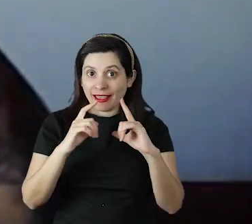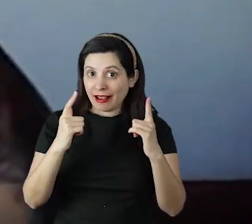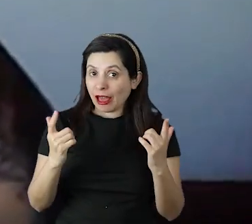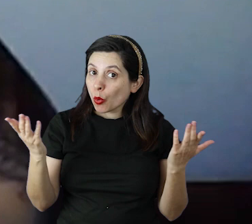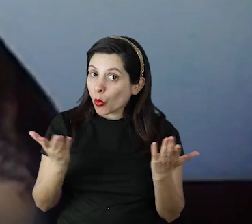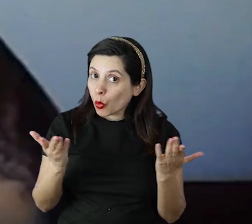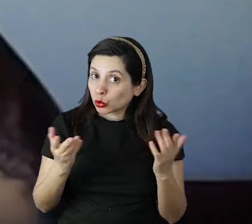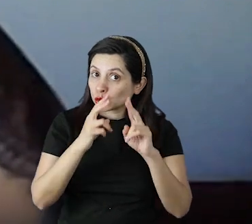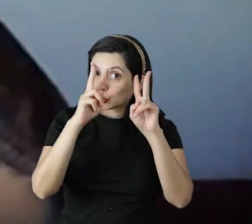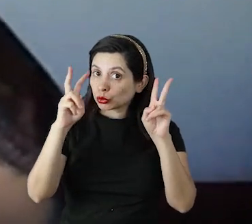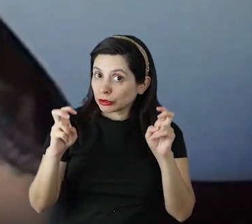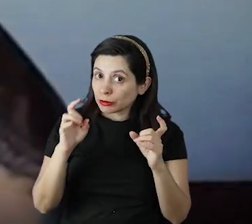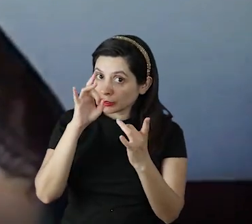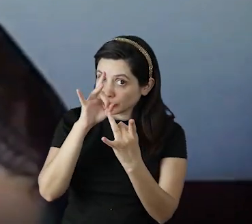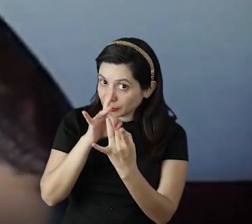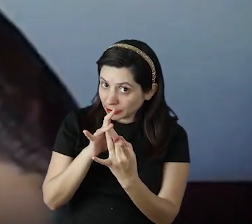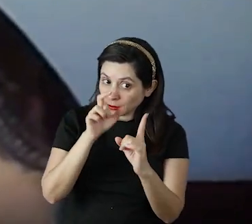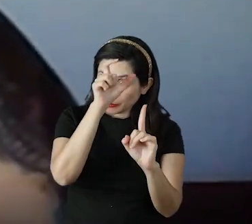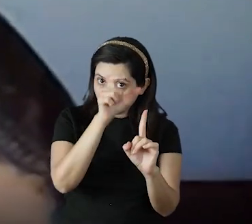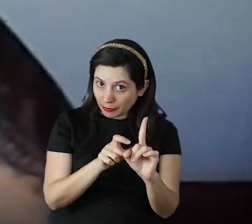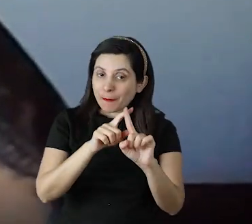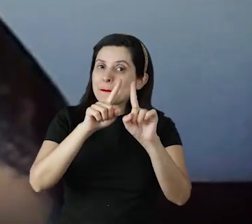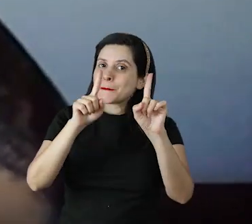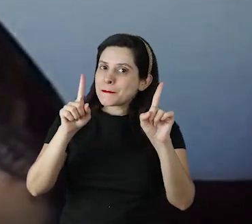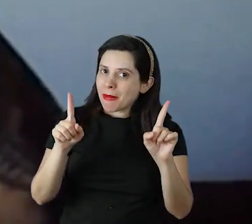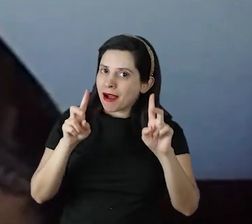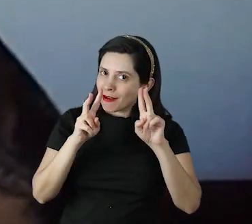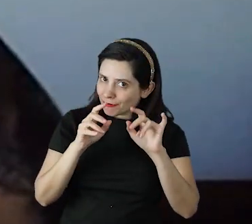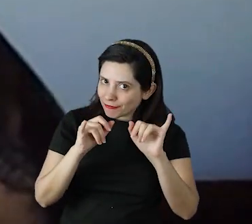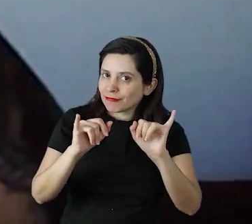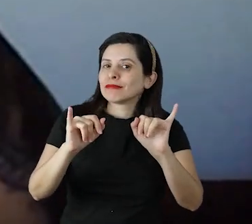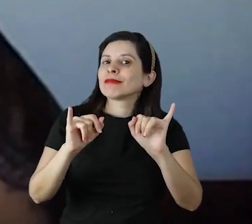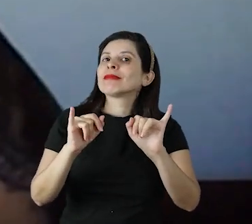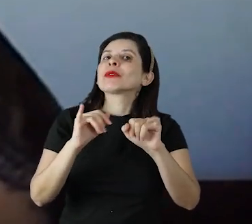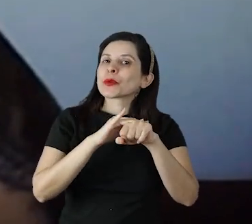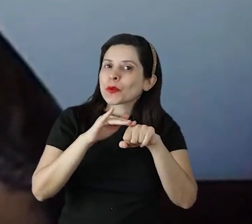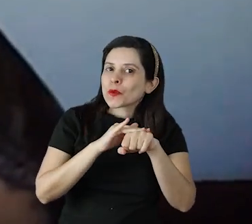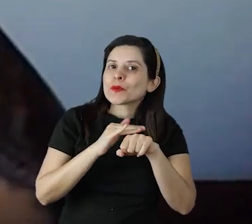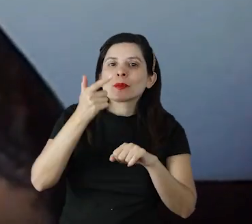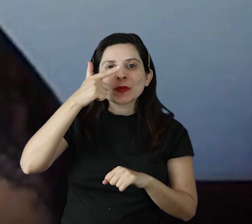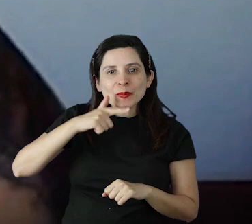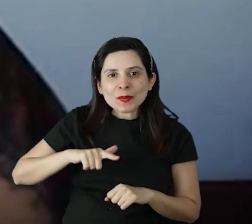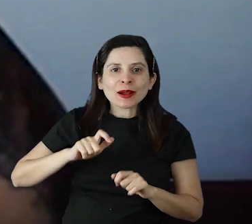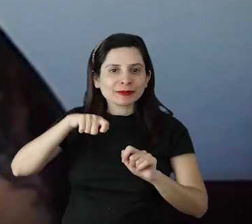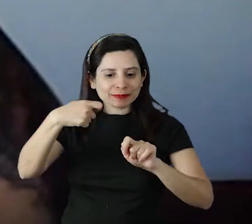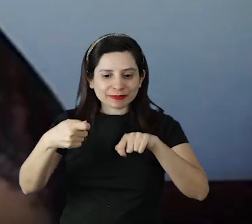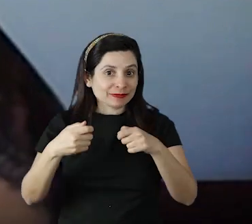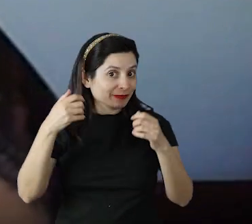conteúdo é específico ao personagem, mas a gente também vai trazer outros traços aqui. Então, vamos